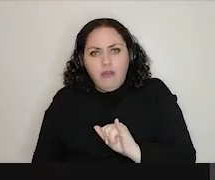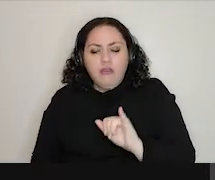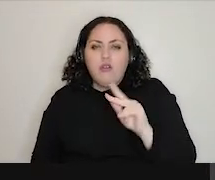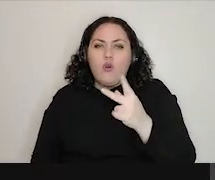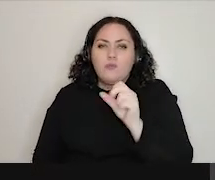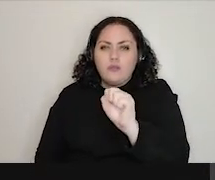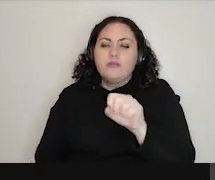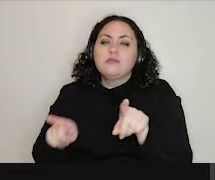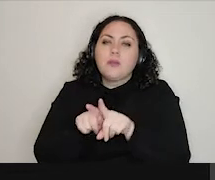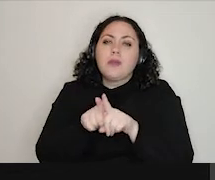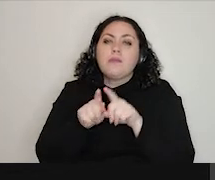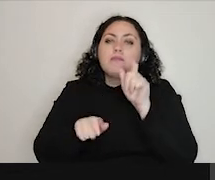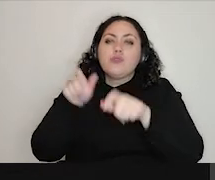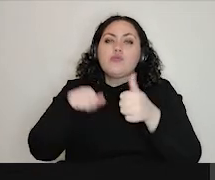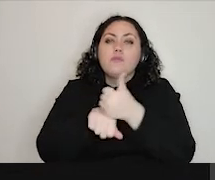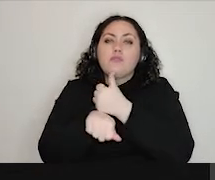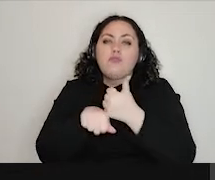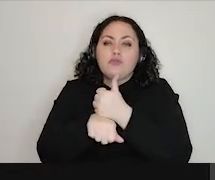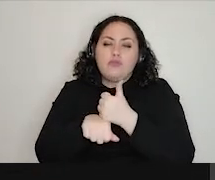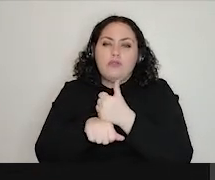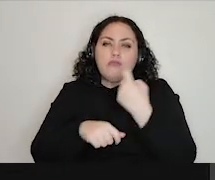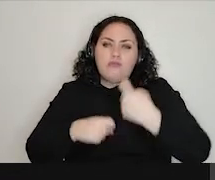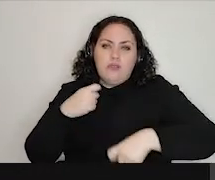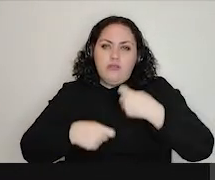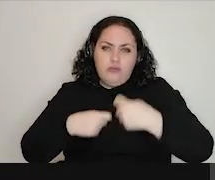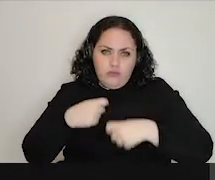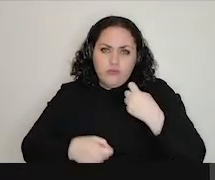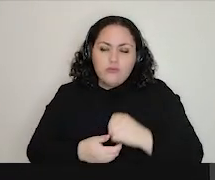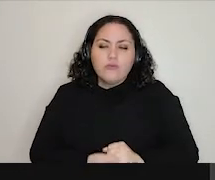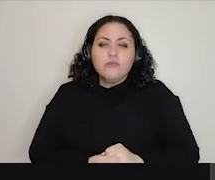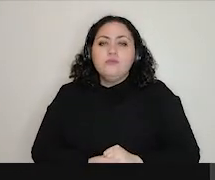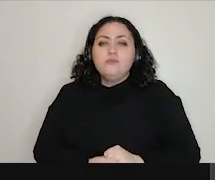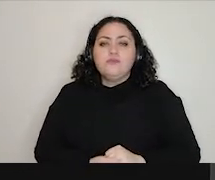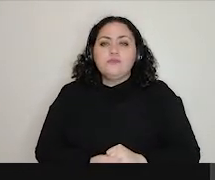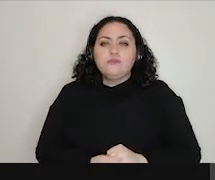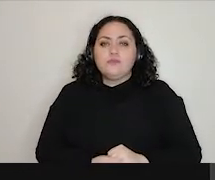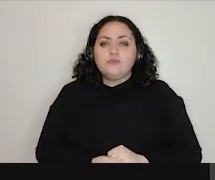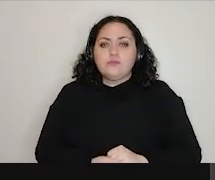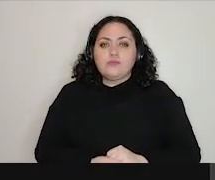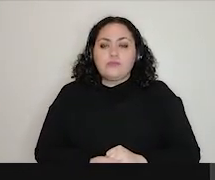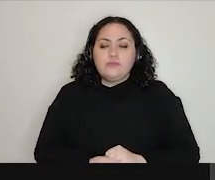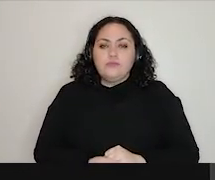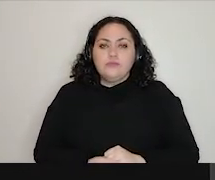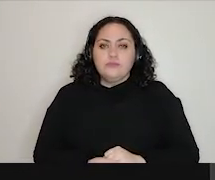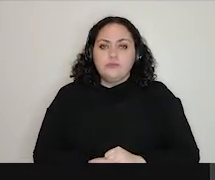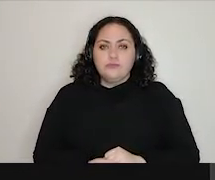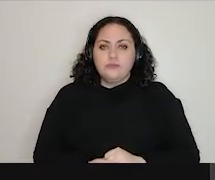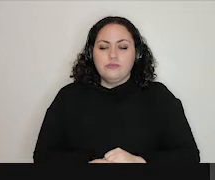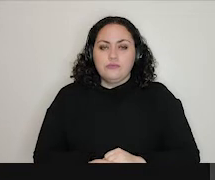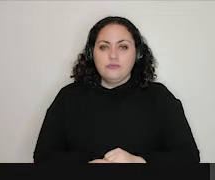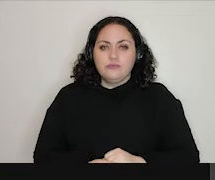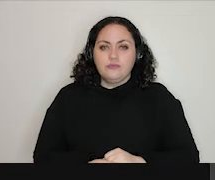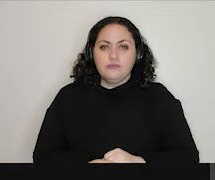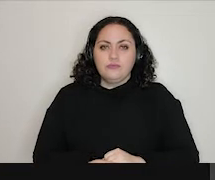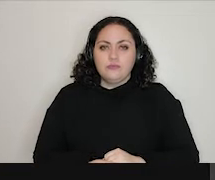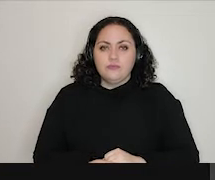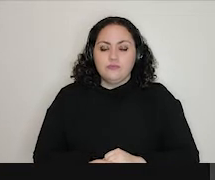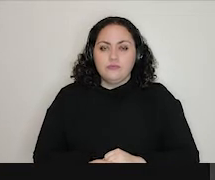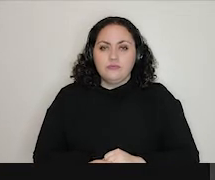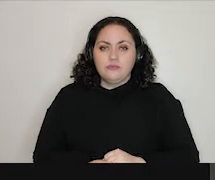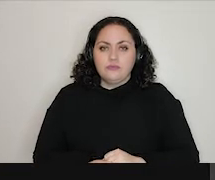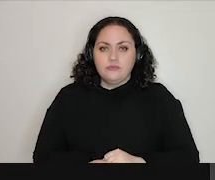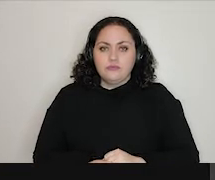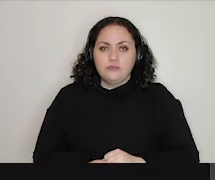risco colocaram lá, né, os gays, homossexuais e as profissionais do sexo. E aqui a